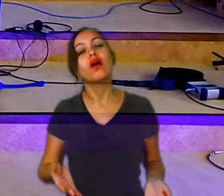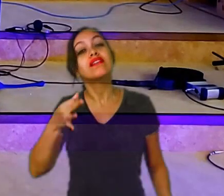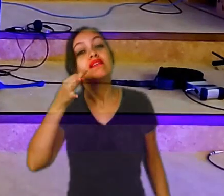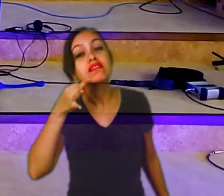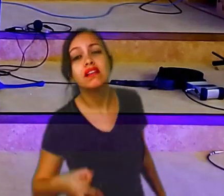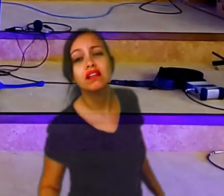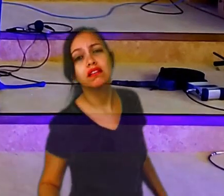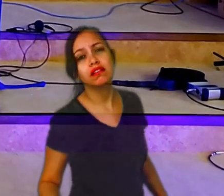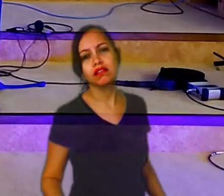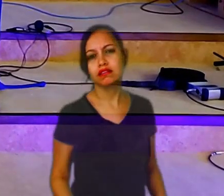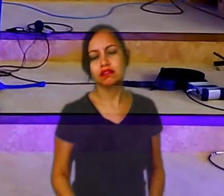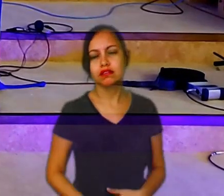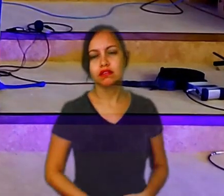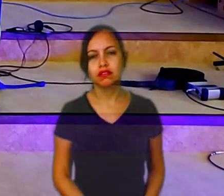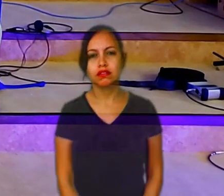convicção.